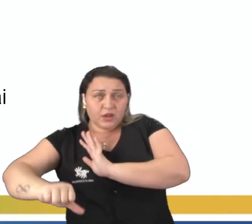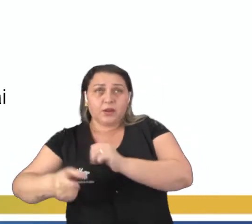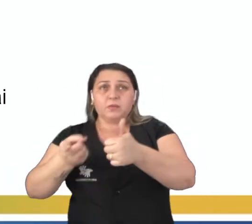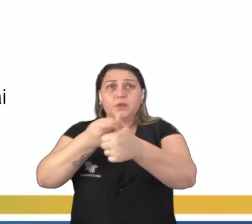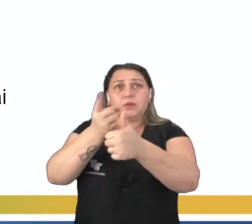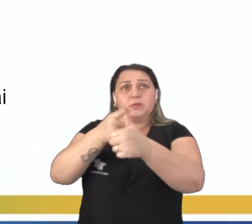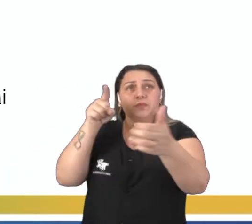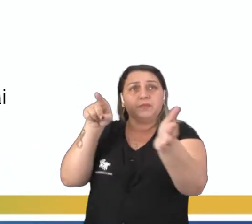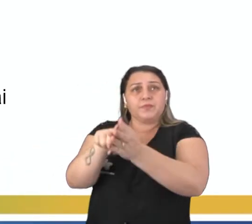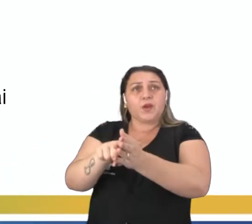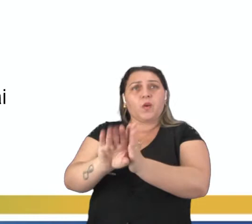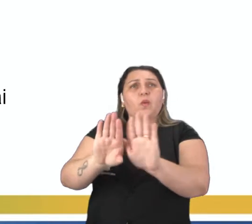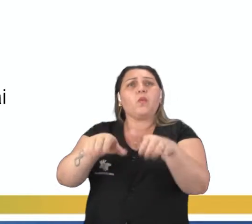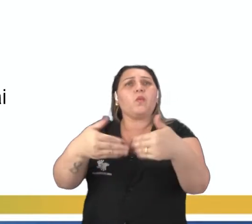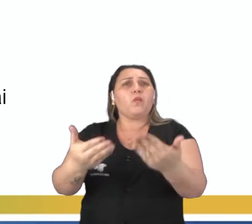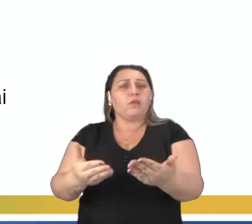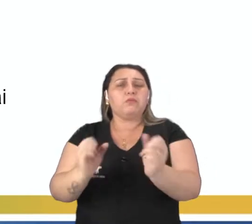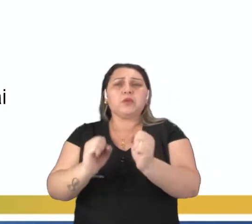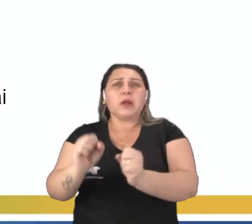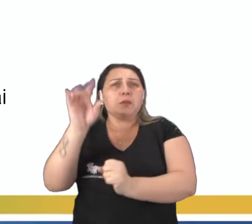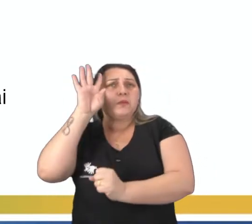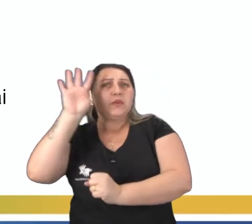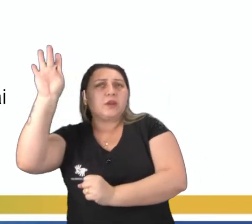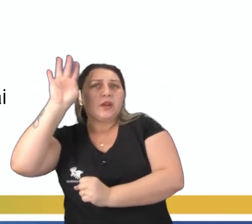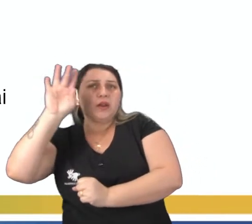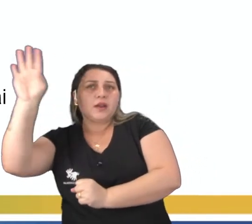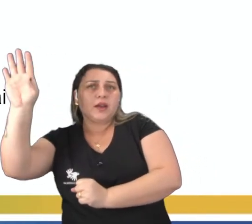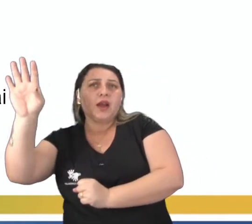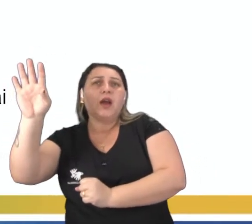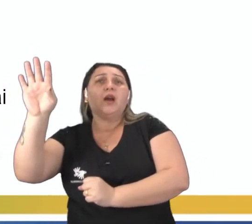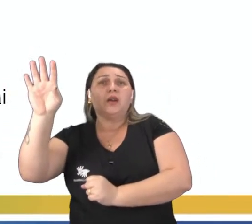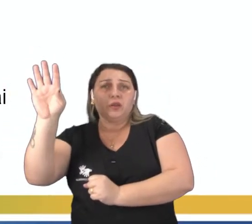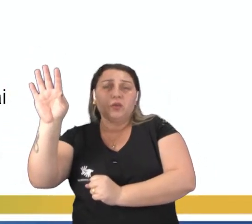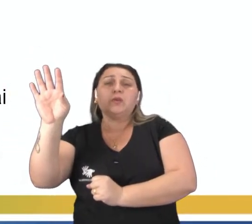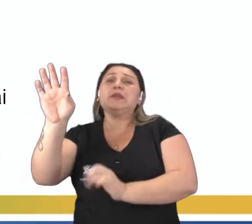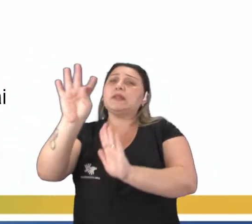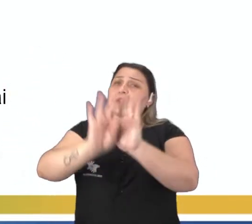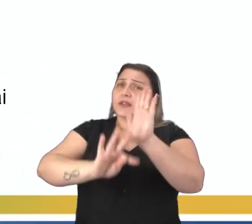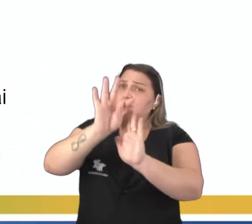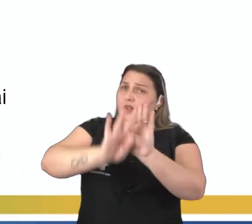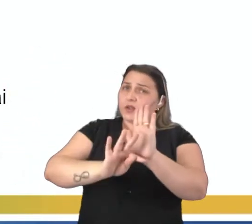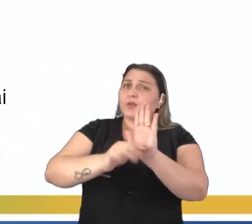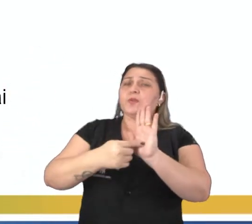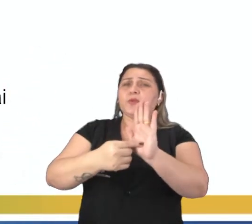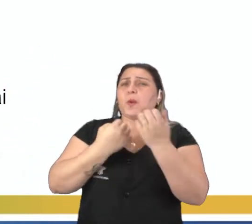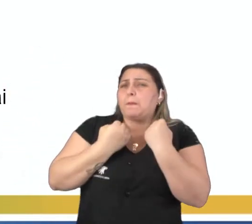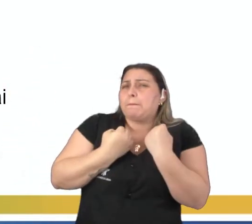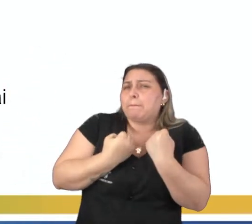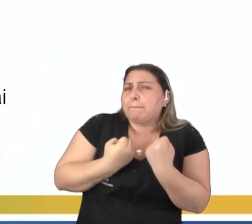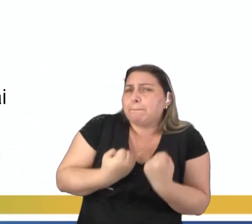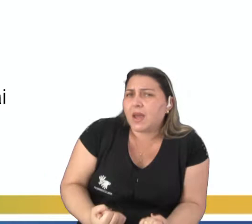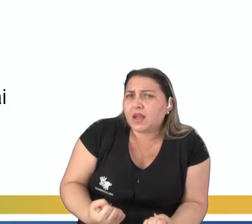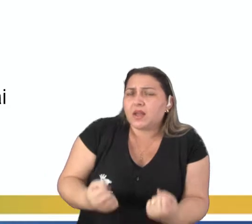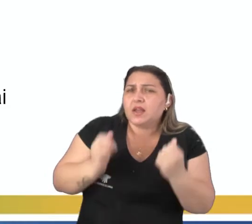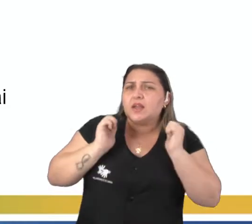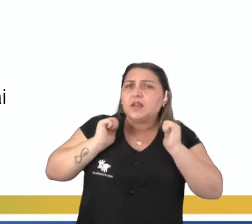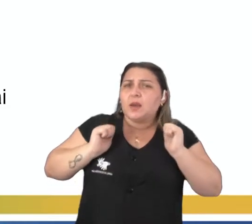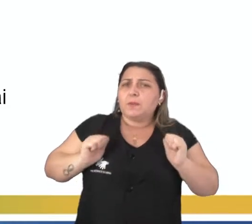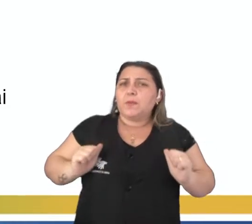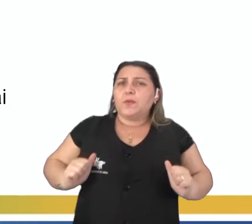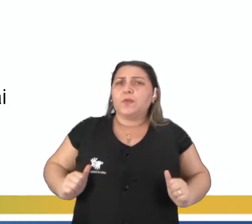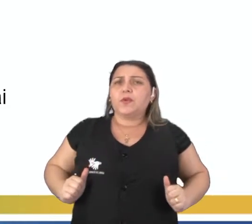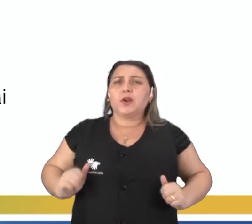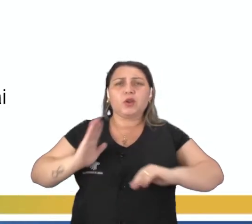Primeira pergunta, que situação podemos imaginar a respeito desse texto? O peso da mochila deixava tudo